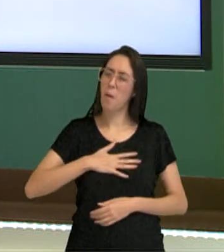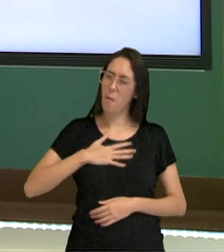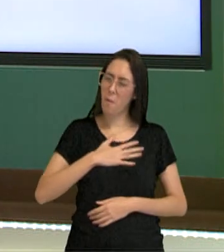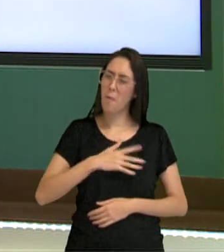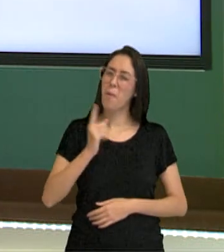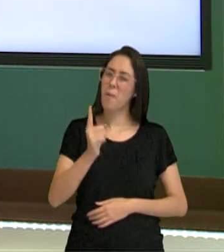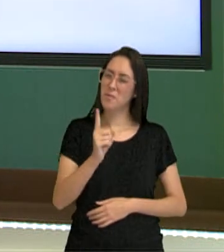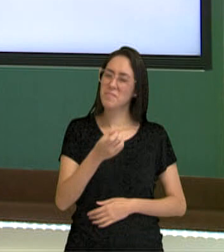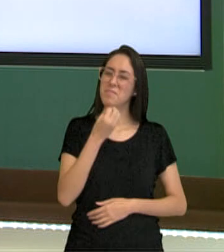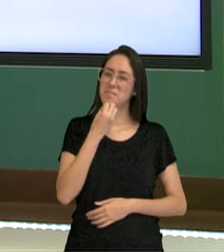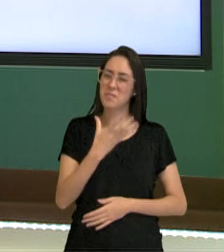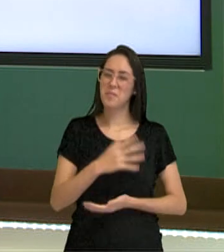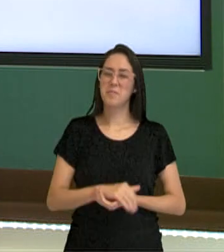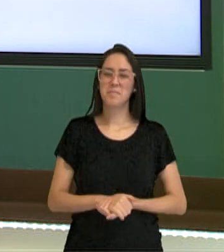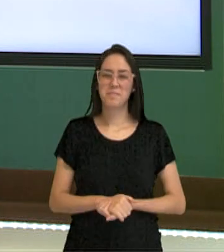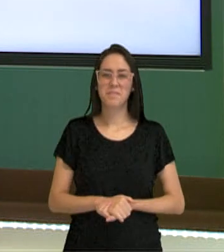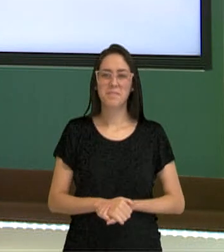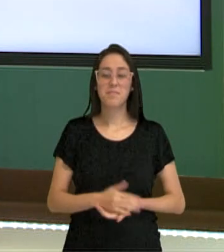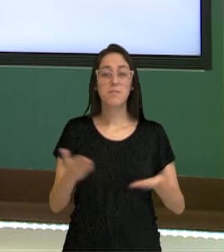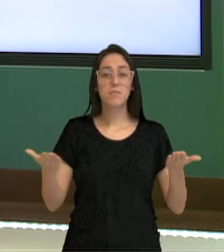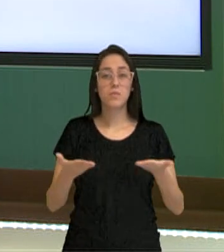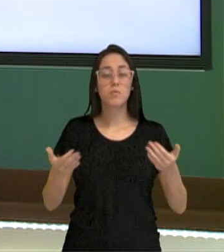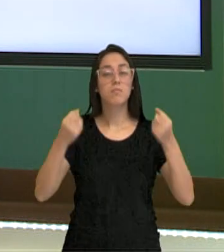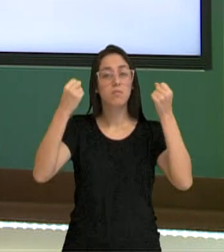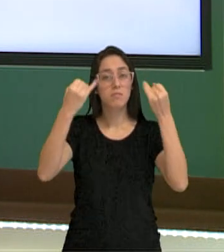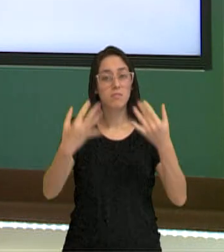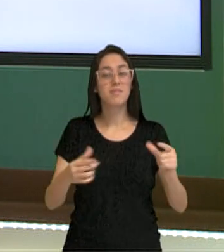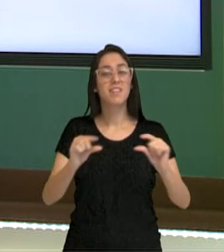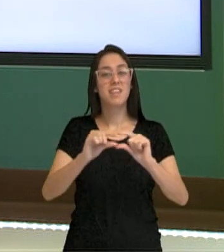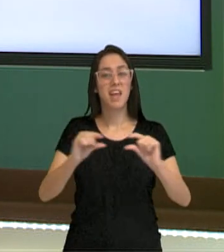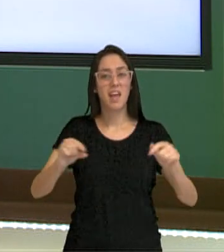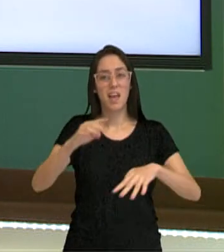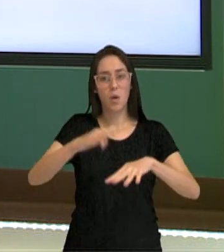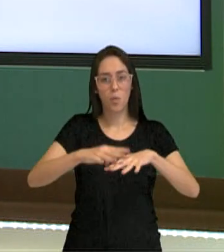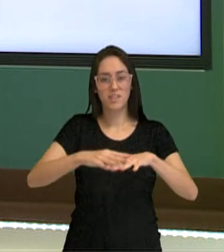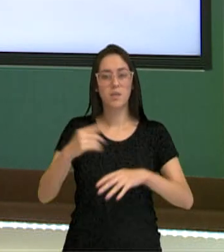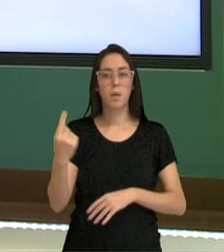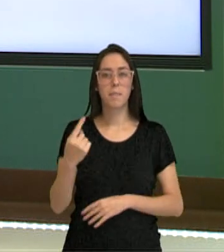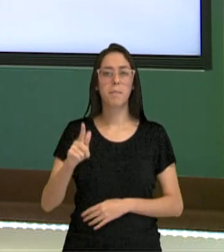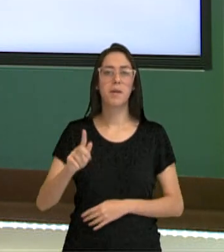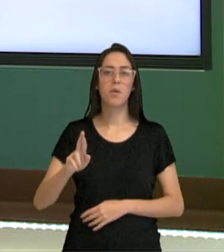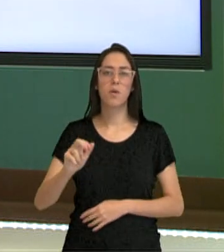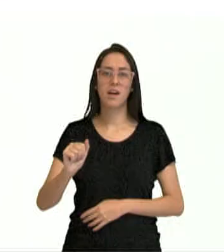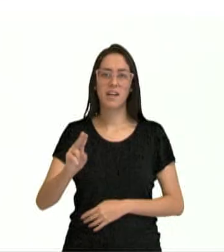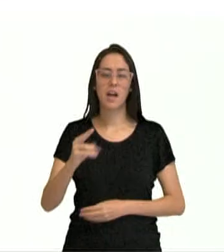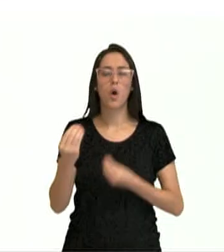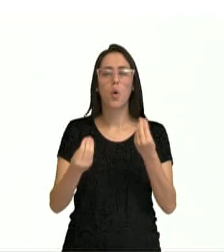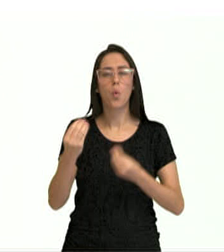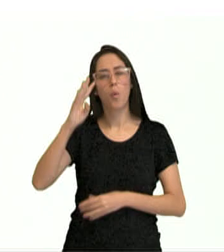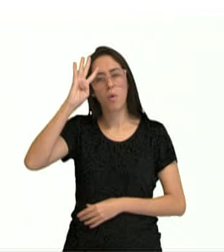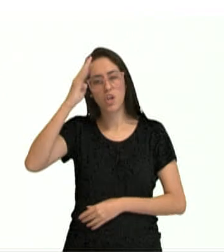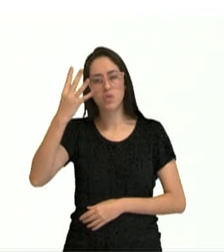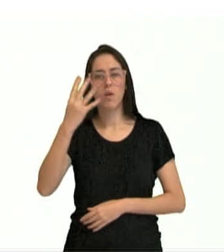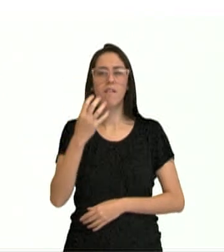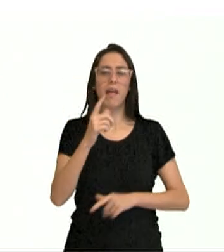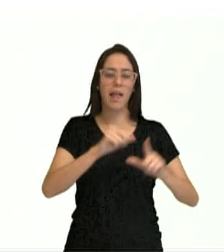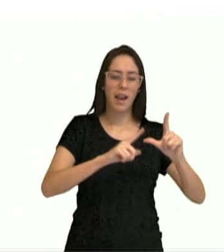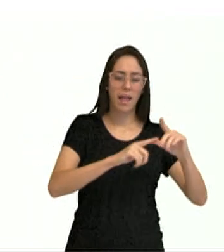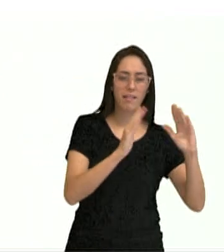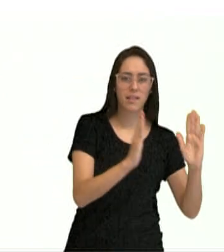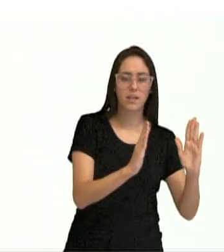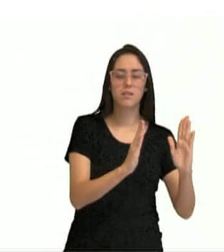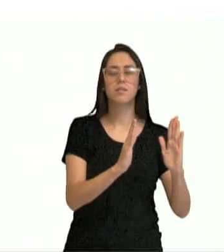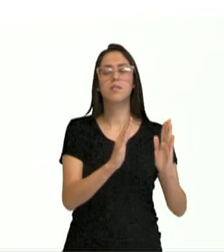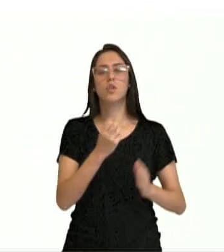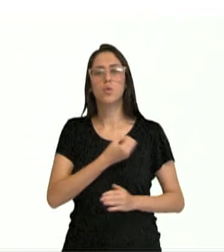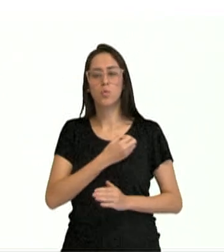que não gostou, porque gostou sim. Trabalhamos hoje a equação do primeiro grau. Como é que a gente resolve? Letra para um lado, número para o outro. A